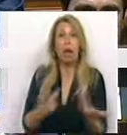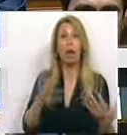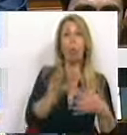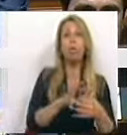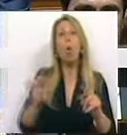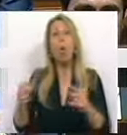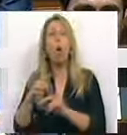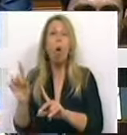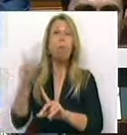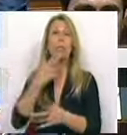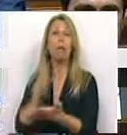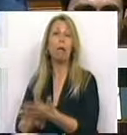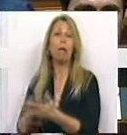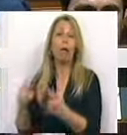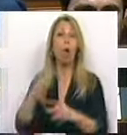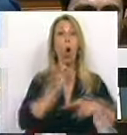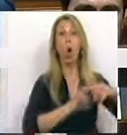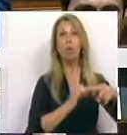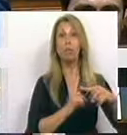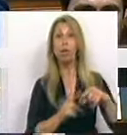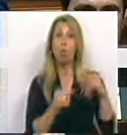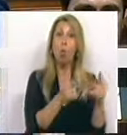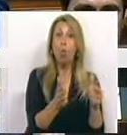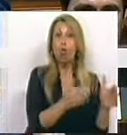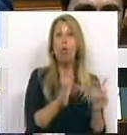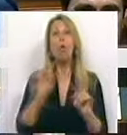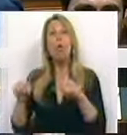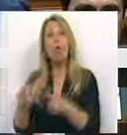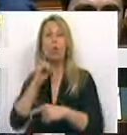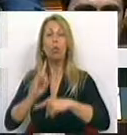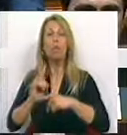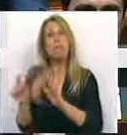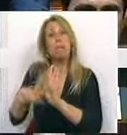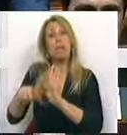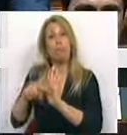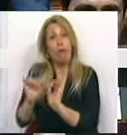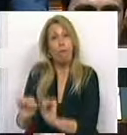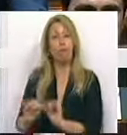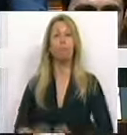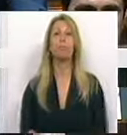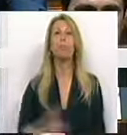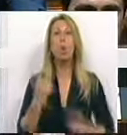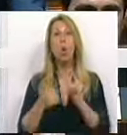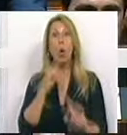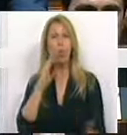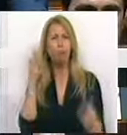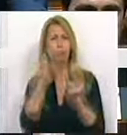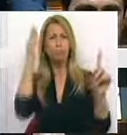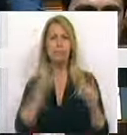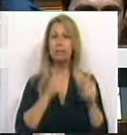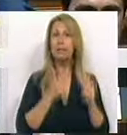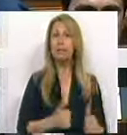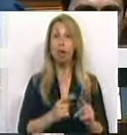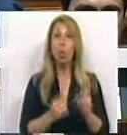o otimismo de uns e o pessimismo de outros, o acerto de uns e o falhanço de outros no